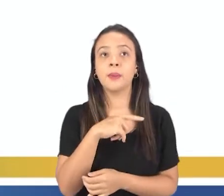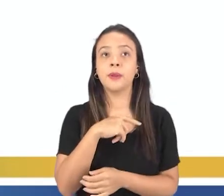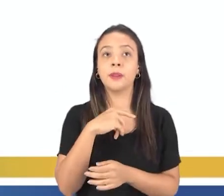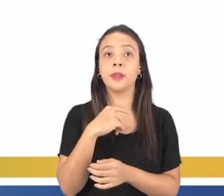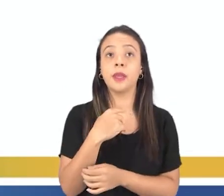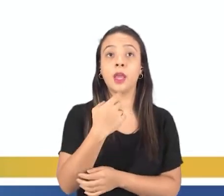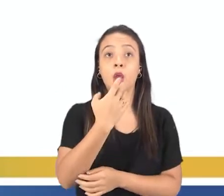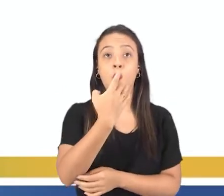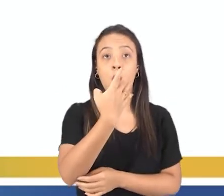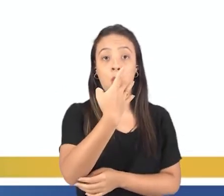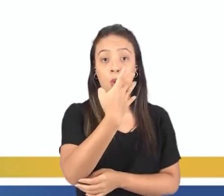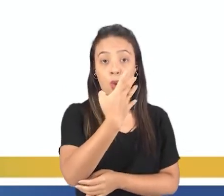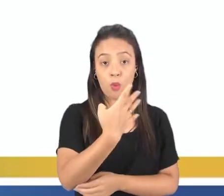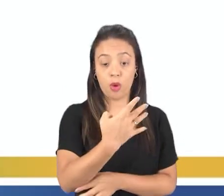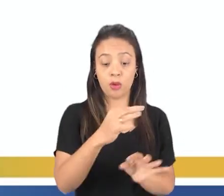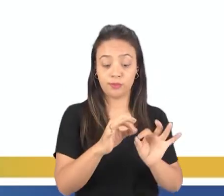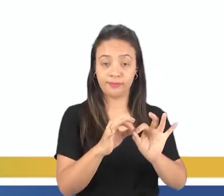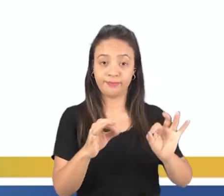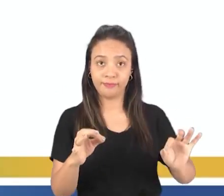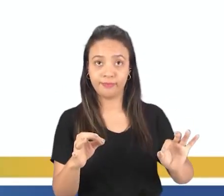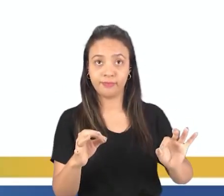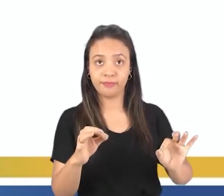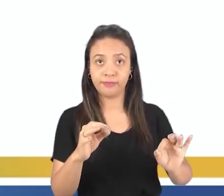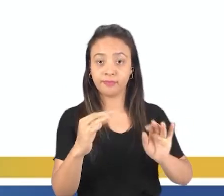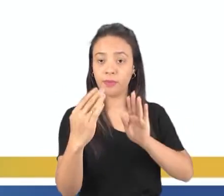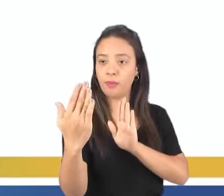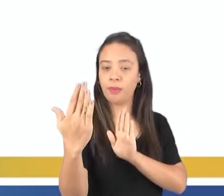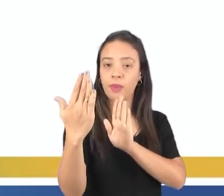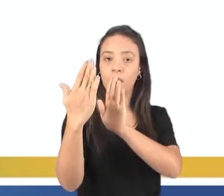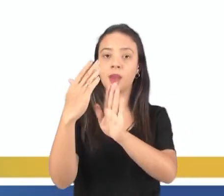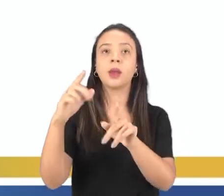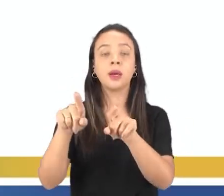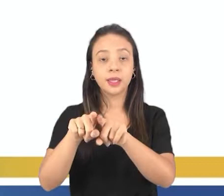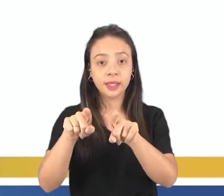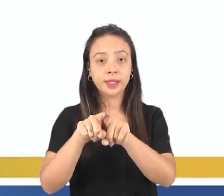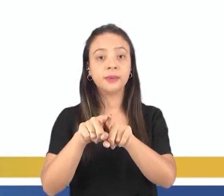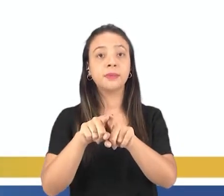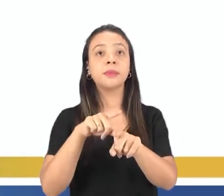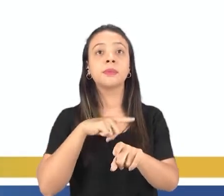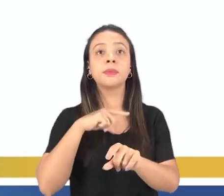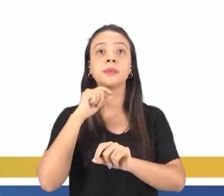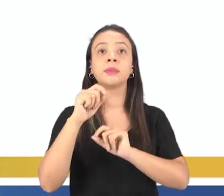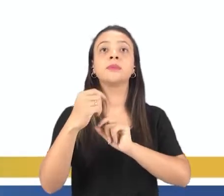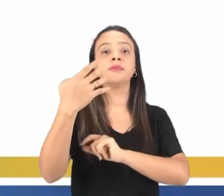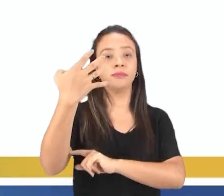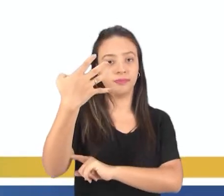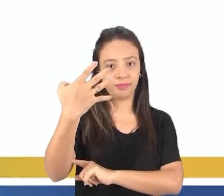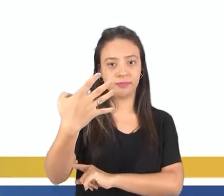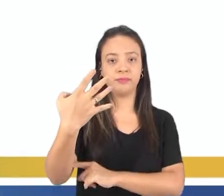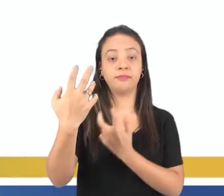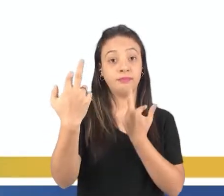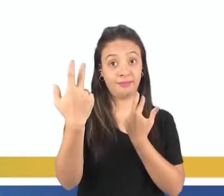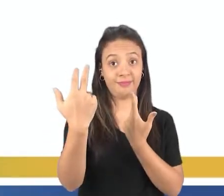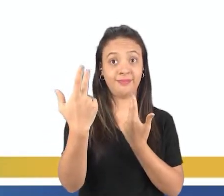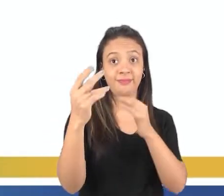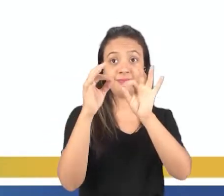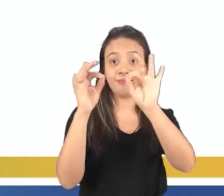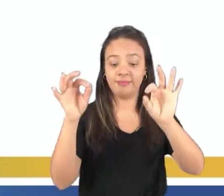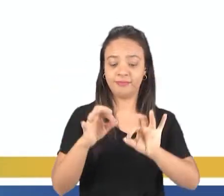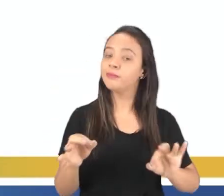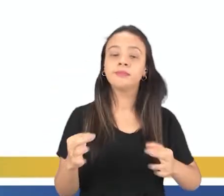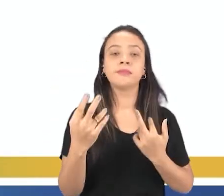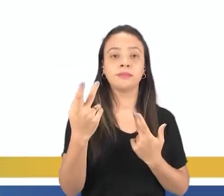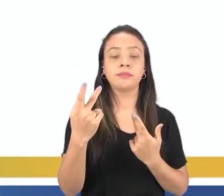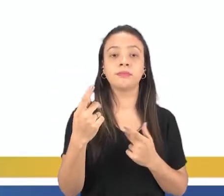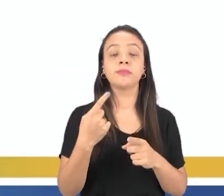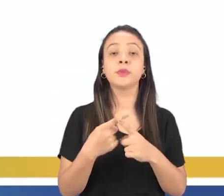que tem 4 unidades de medida, né? E na frente dele, oposto, nós temos também um lado que tem a mesma medida, ou seja, os